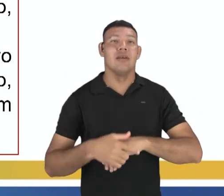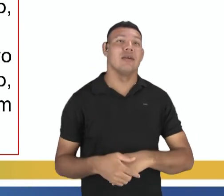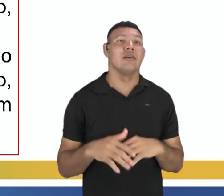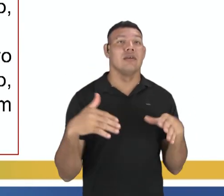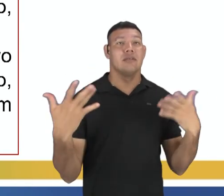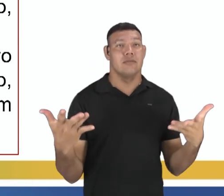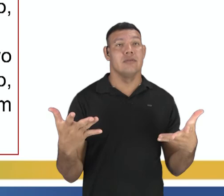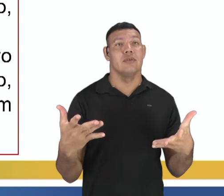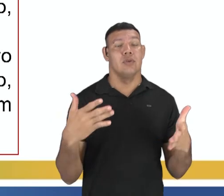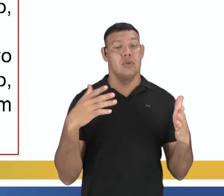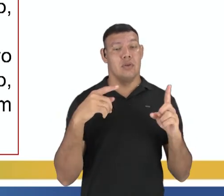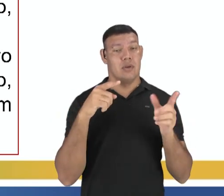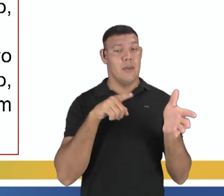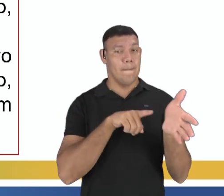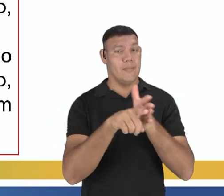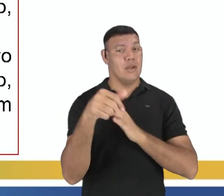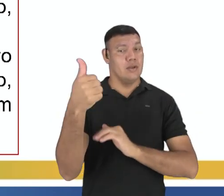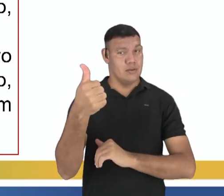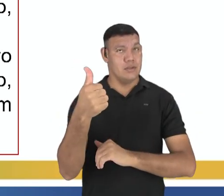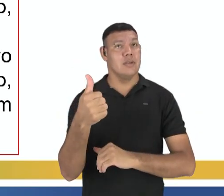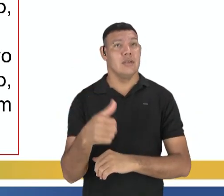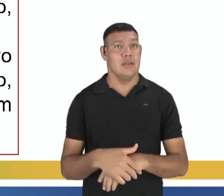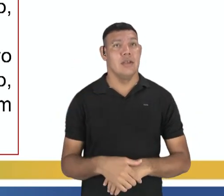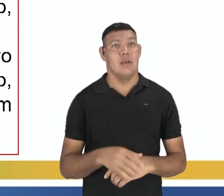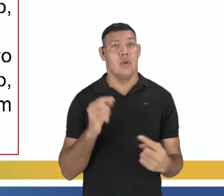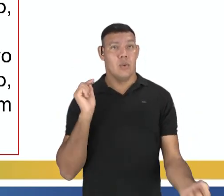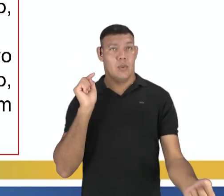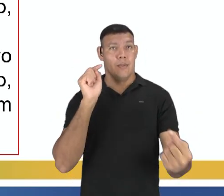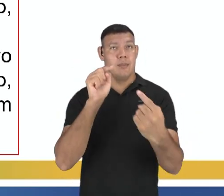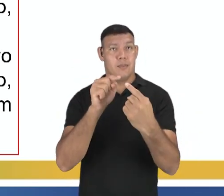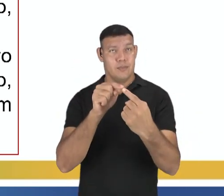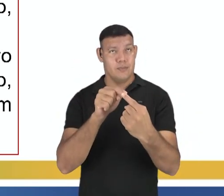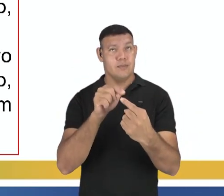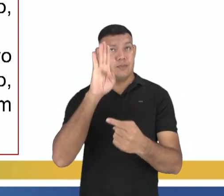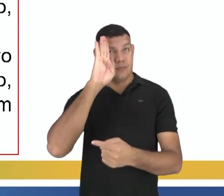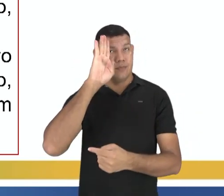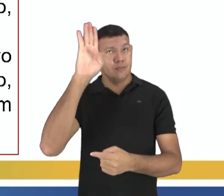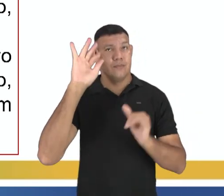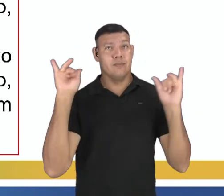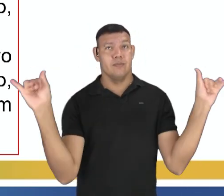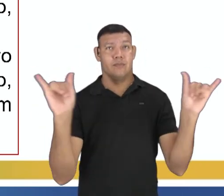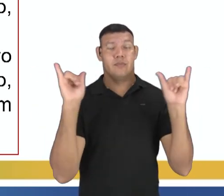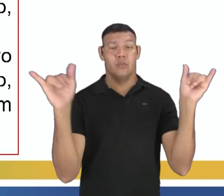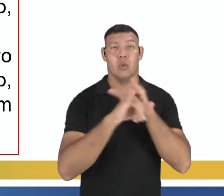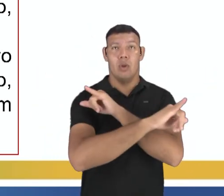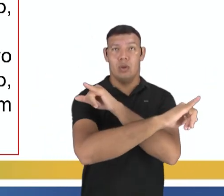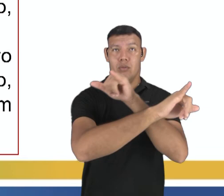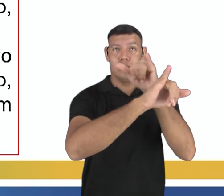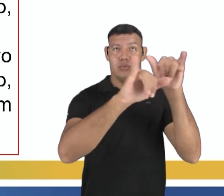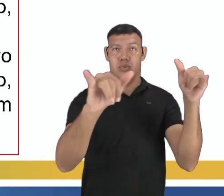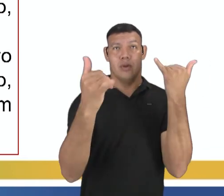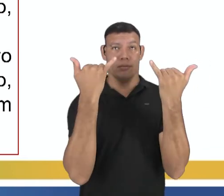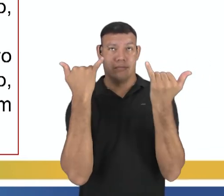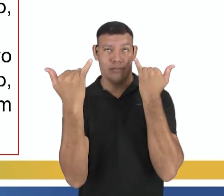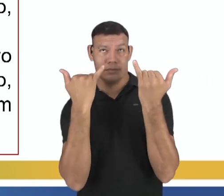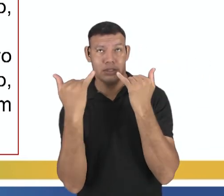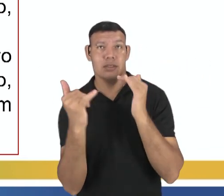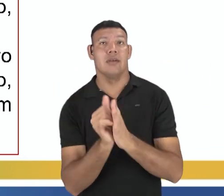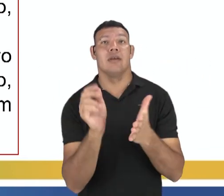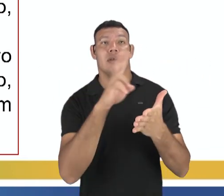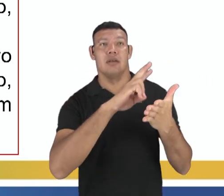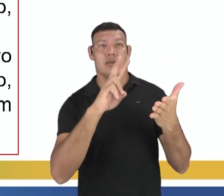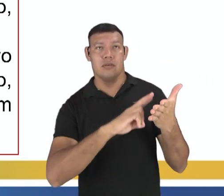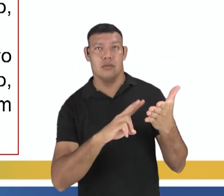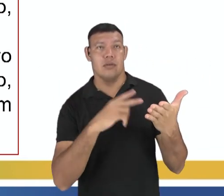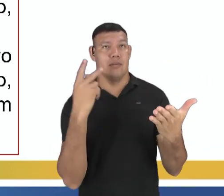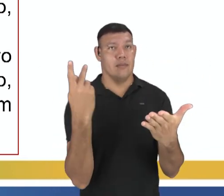Primeiro, o objetivo central da notícia é informar o leitor sobre um acontecimento. Qual o suporte?